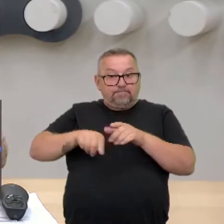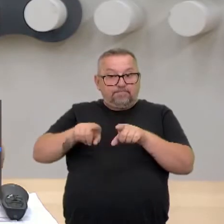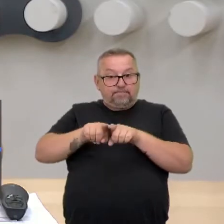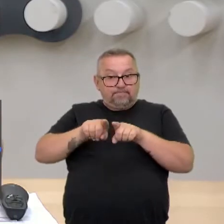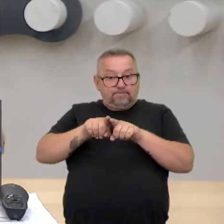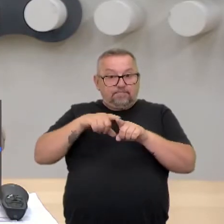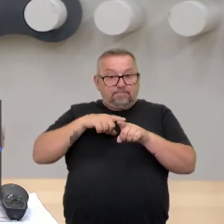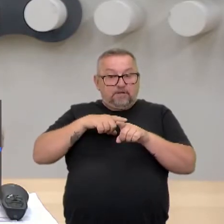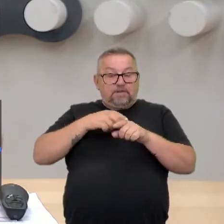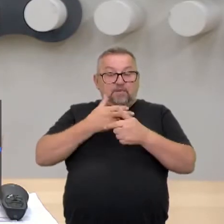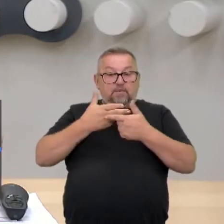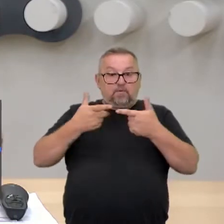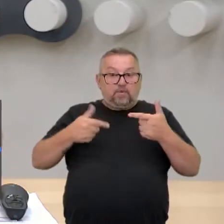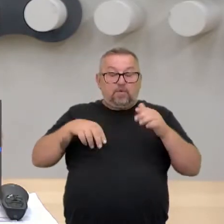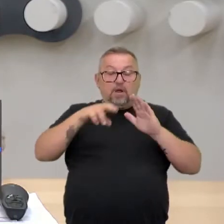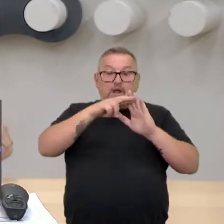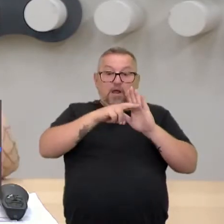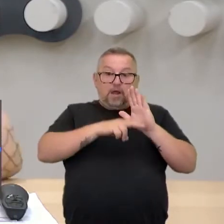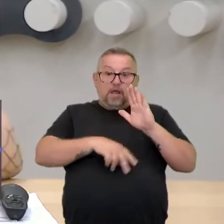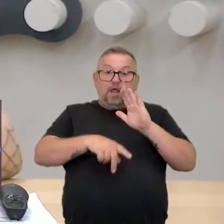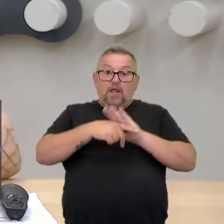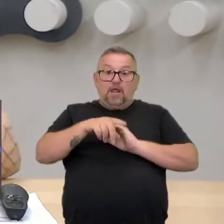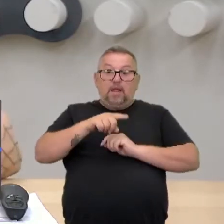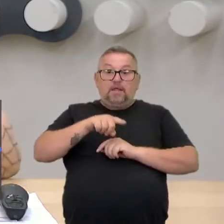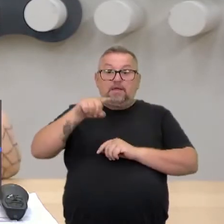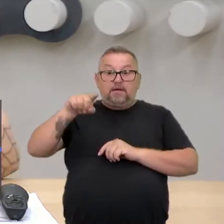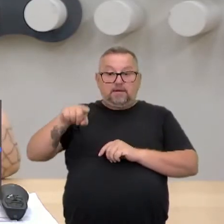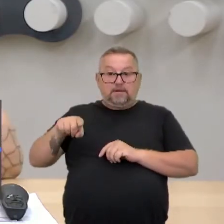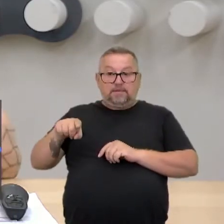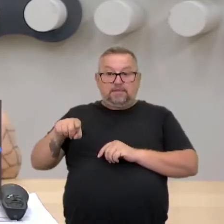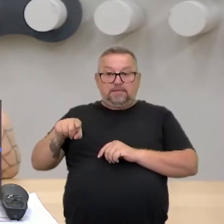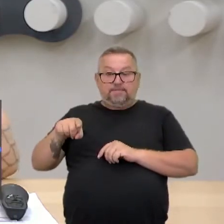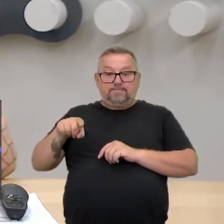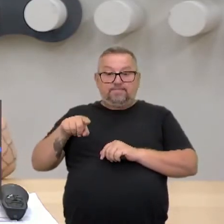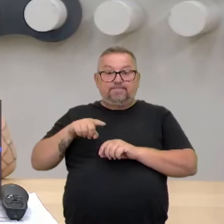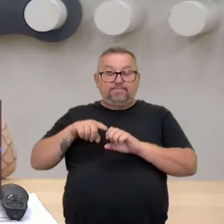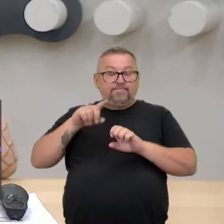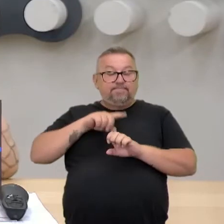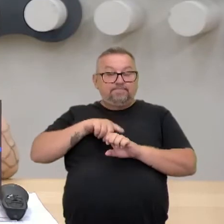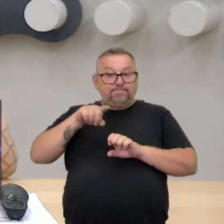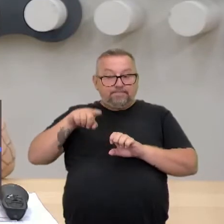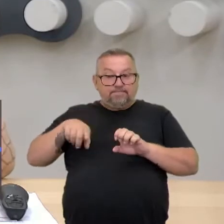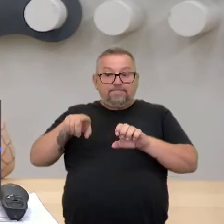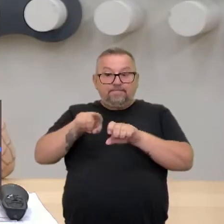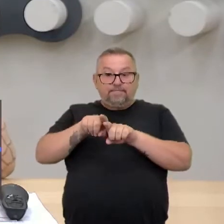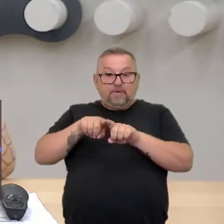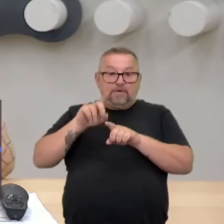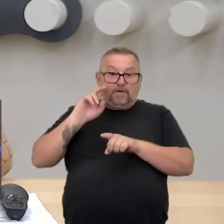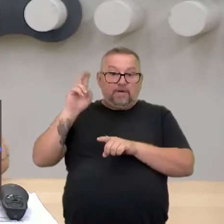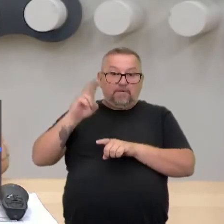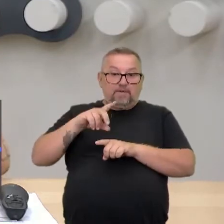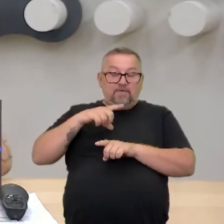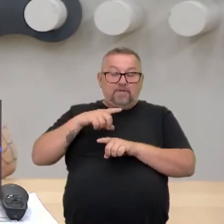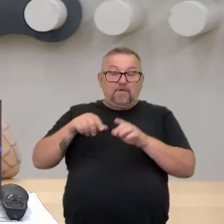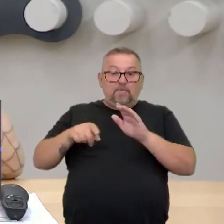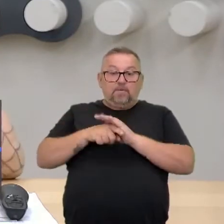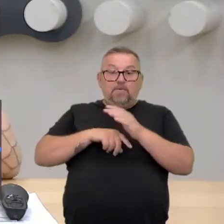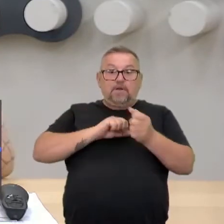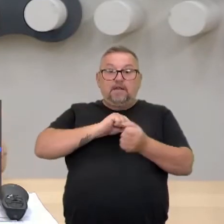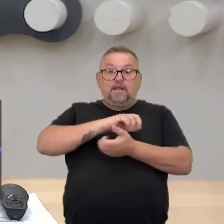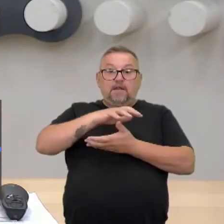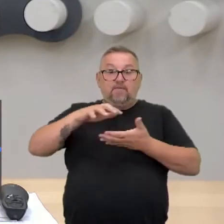seguindo preceitos da própria ciência esses preceitos que vão se desenvolvendo durante a revolução científica